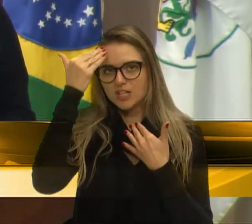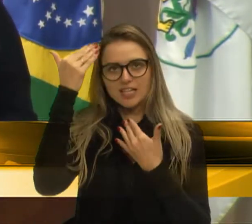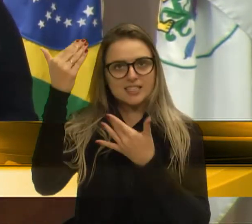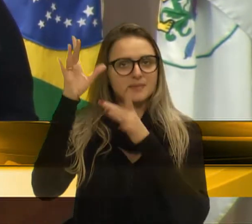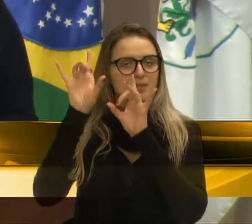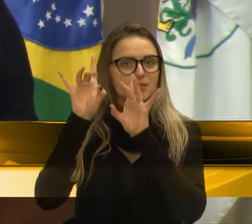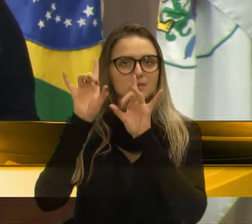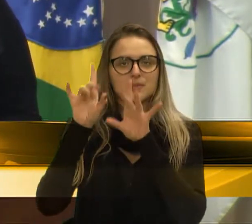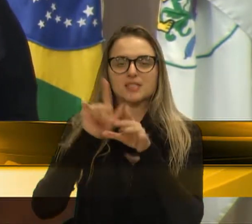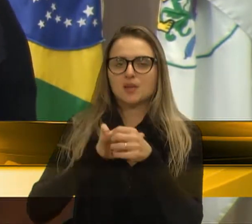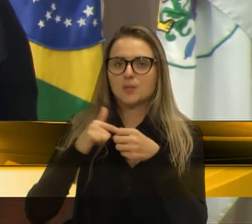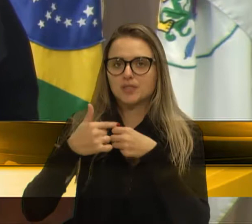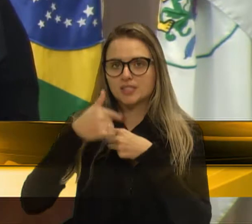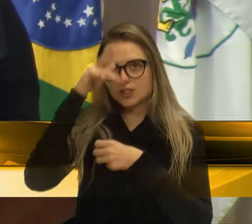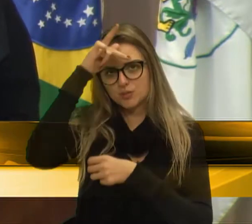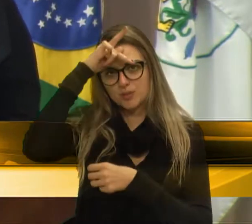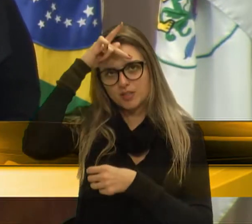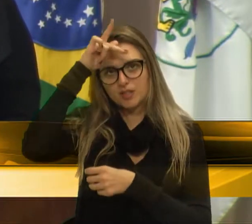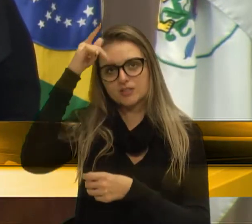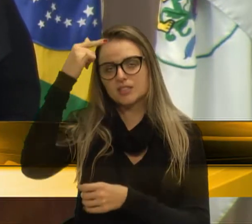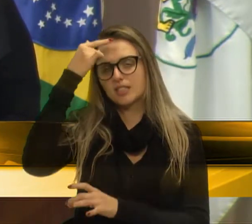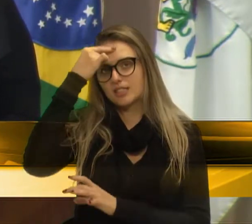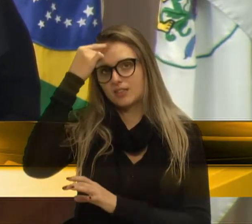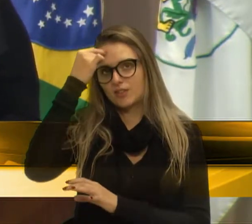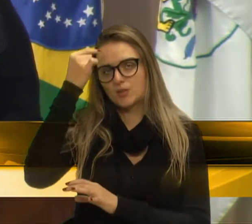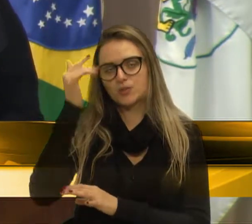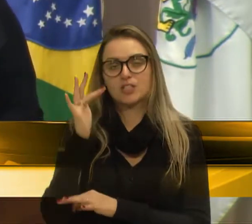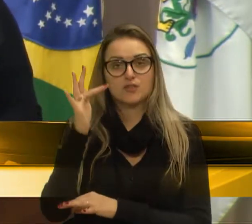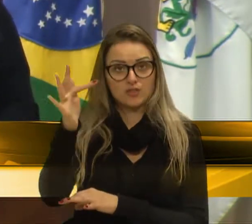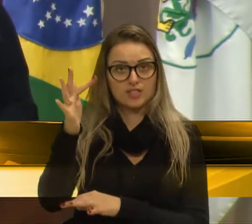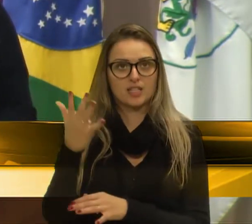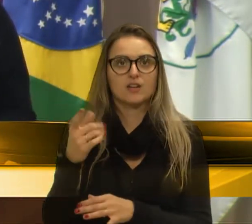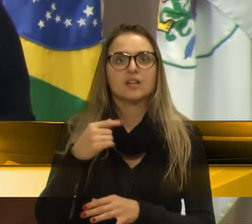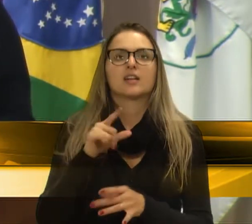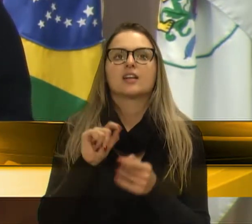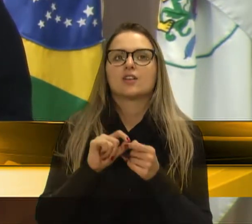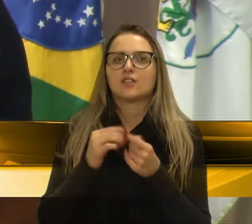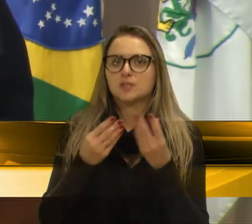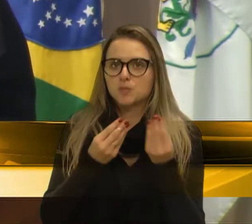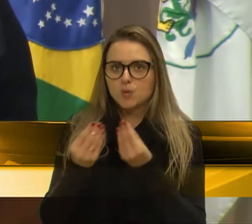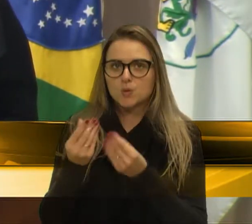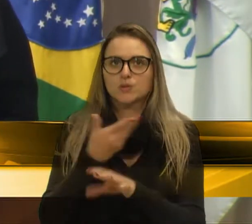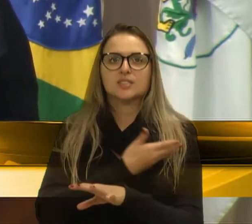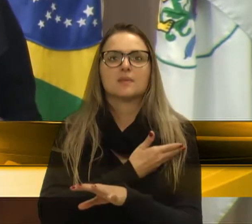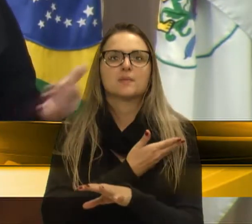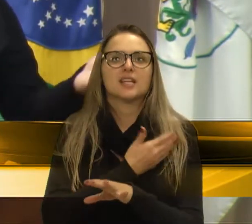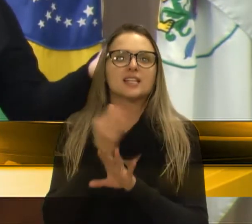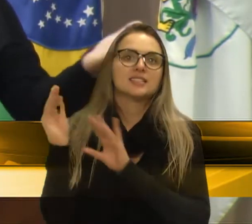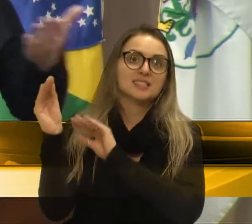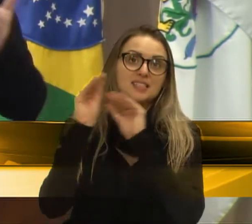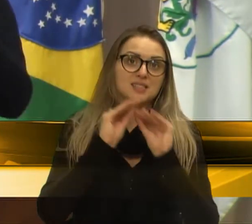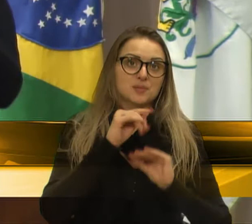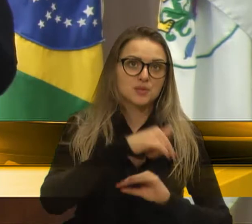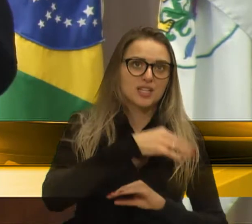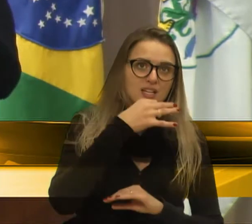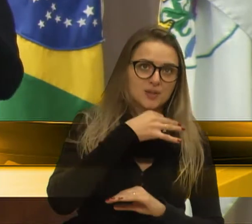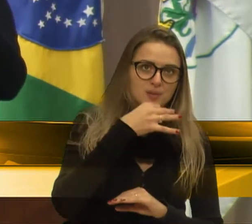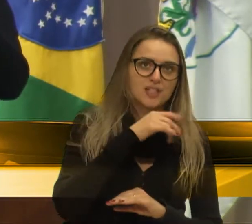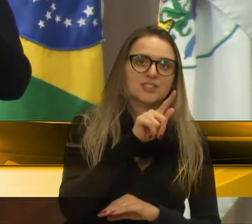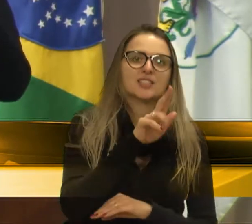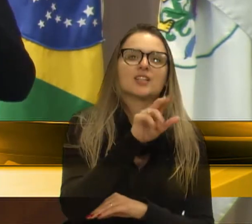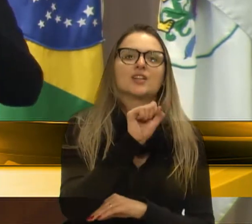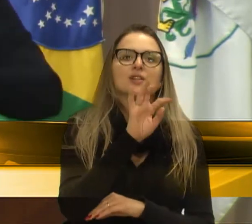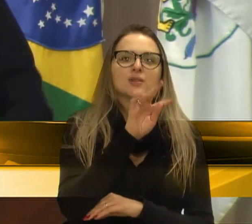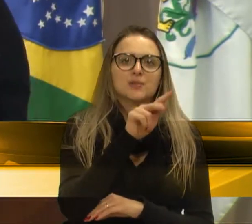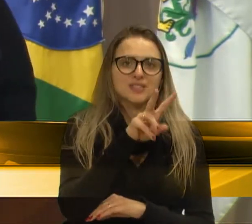essa cidade que me acolheu na Universidade Federal, onde fiz muitos amigos, inclusive amigos que vieram para cá, o Gustavo,